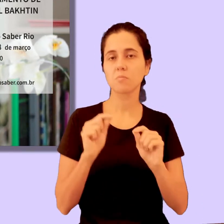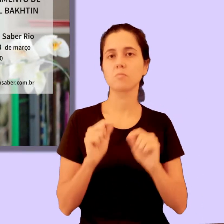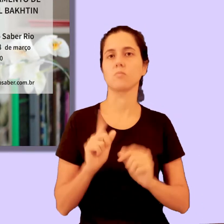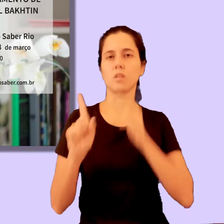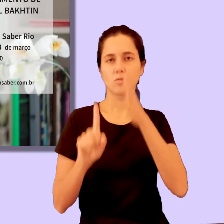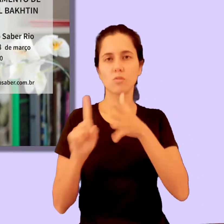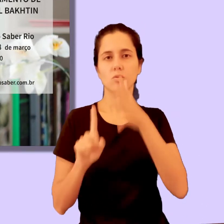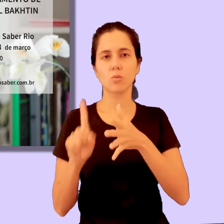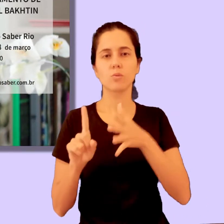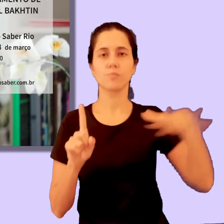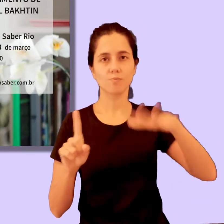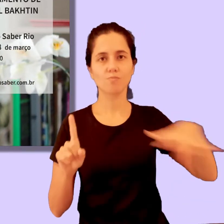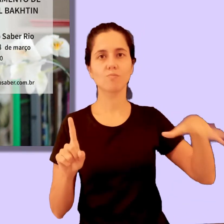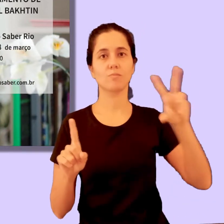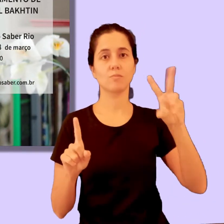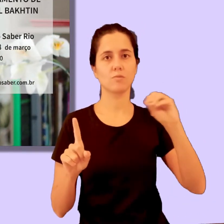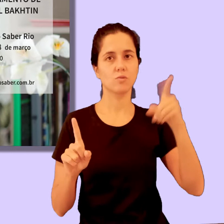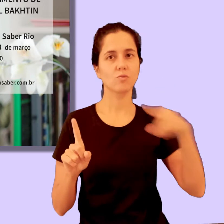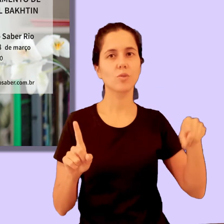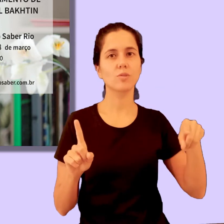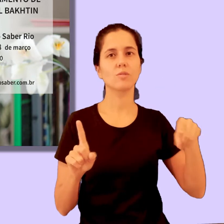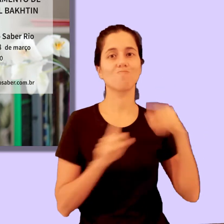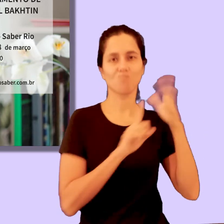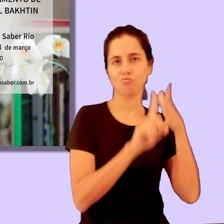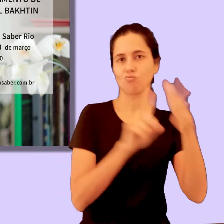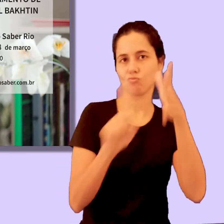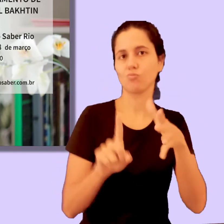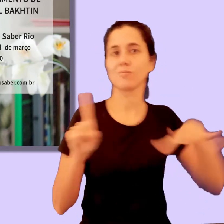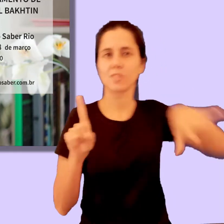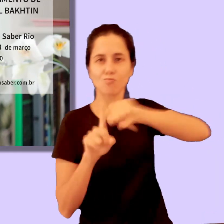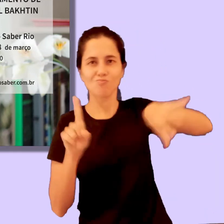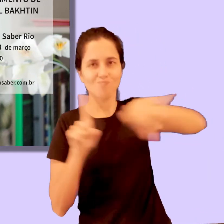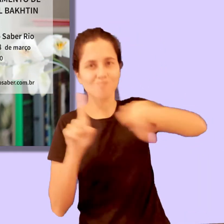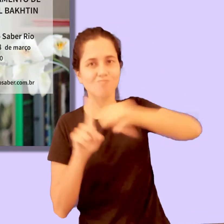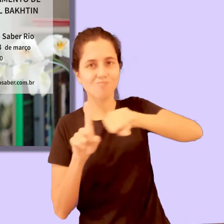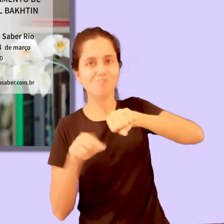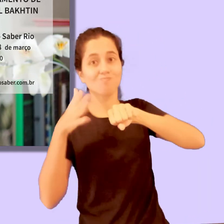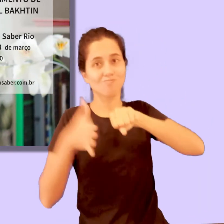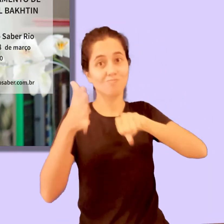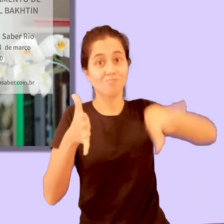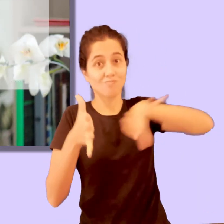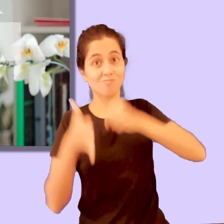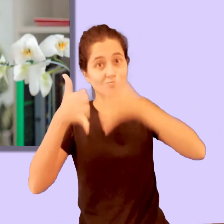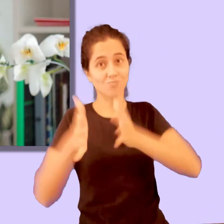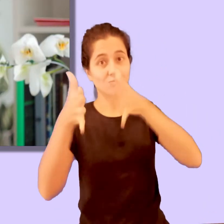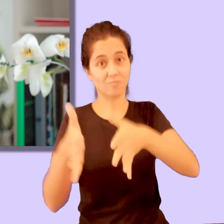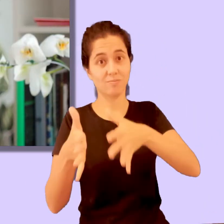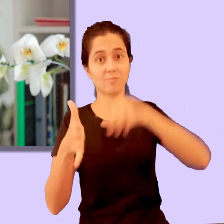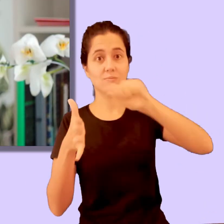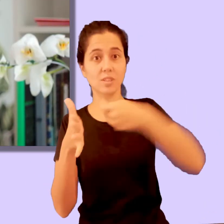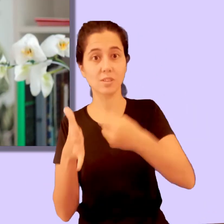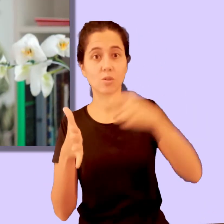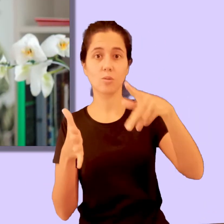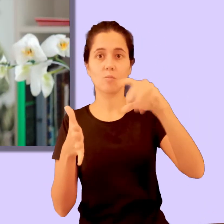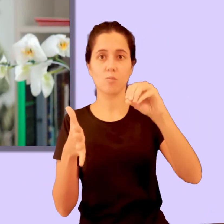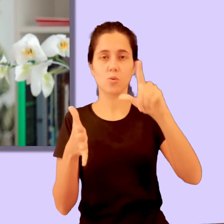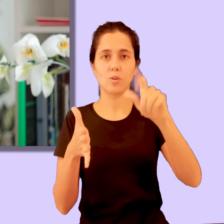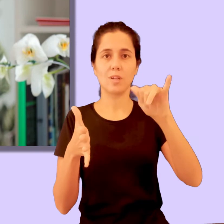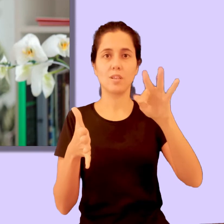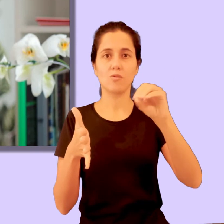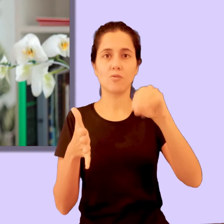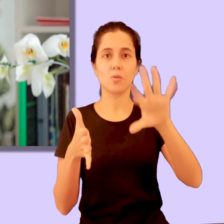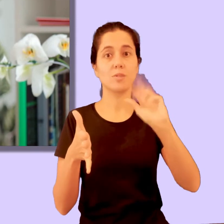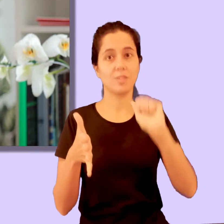respeito à existência, né, de múltiplas vozes que constituem um ser,